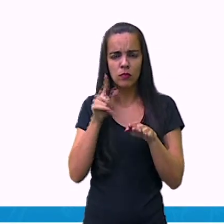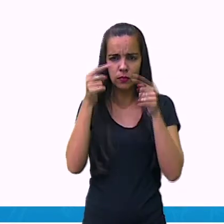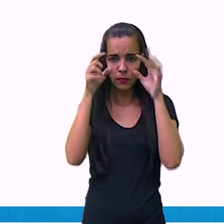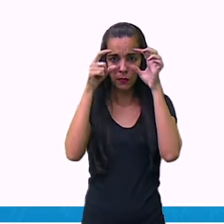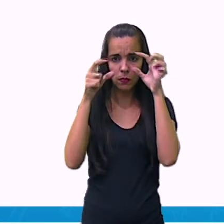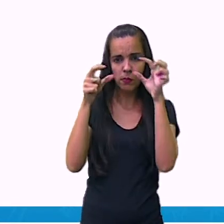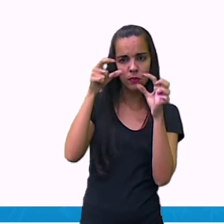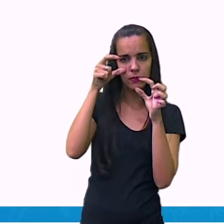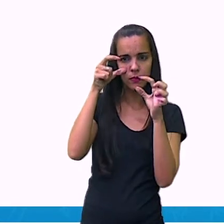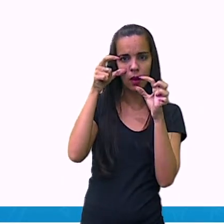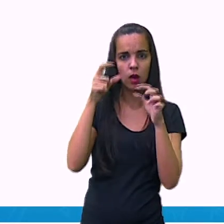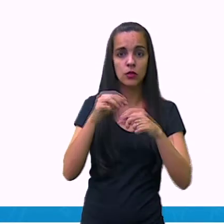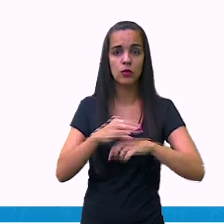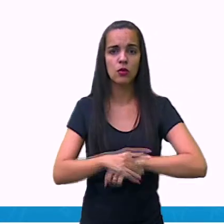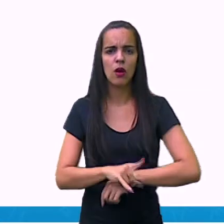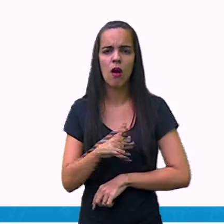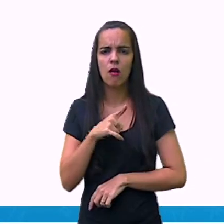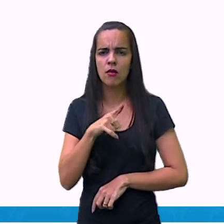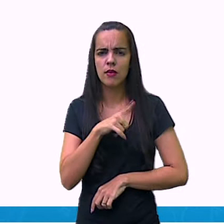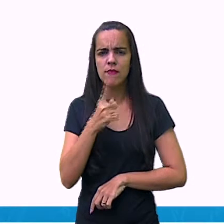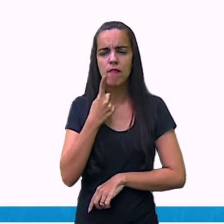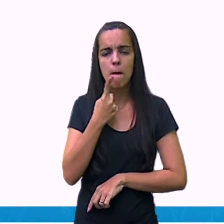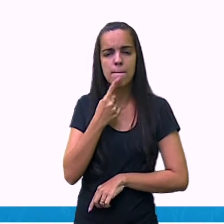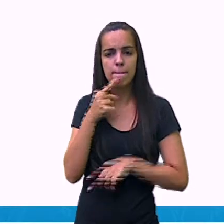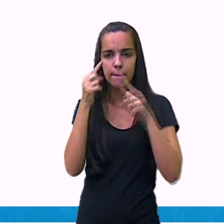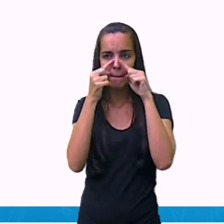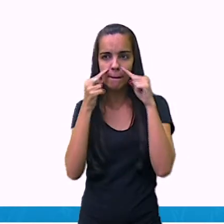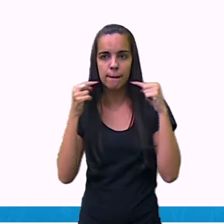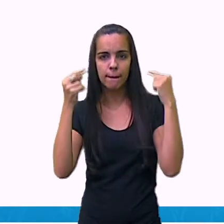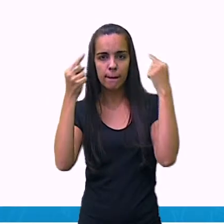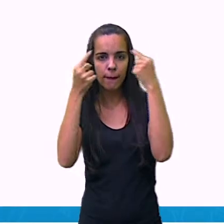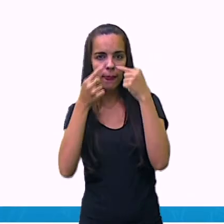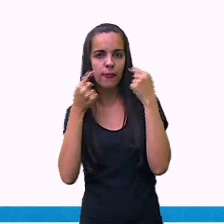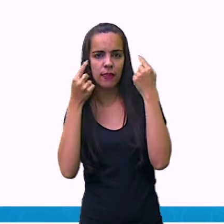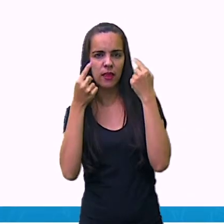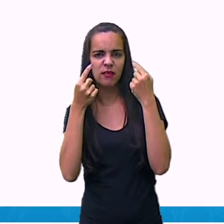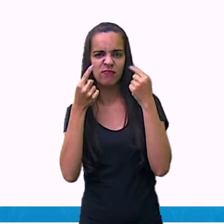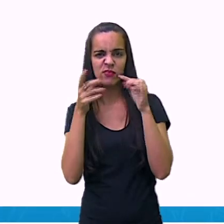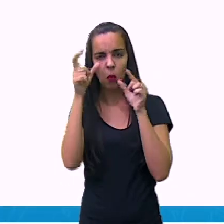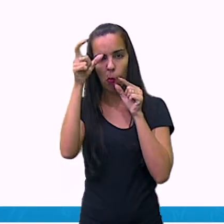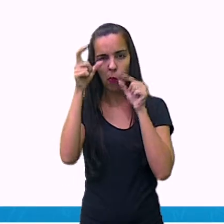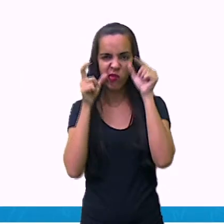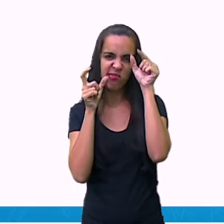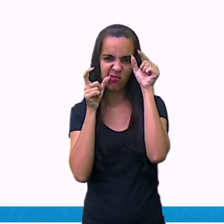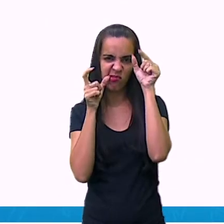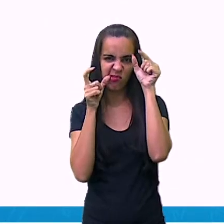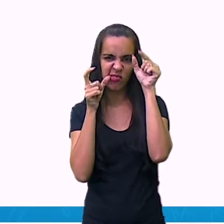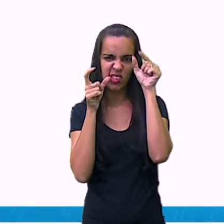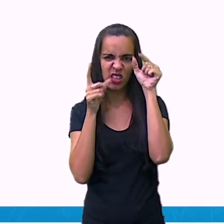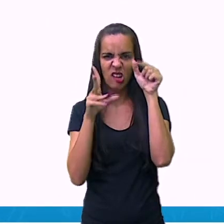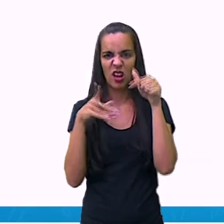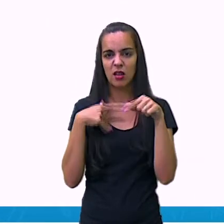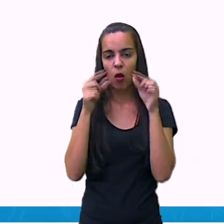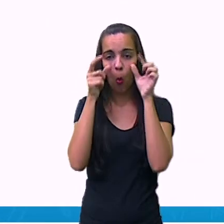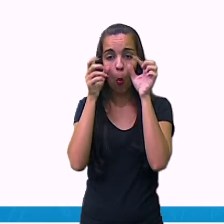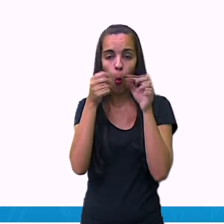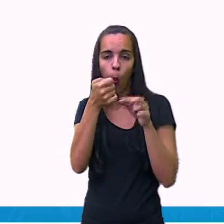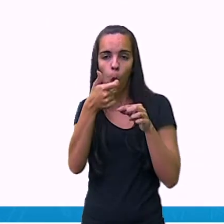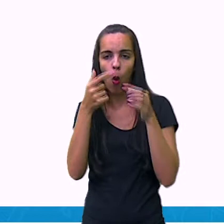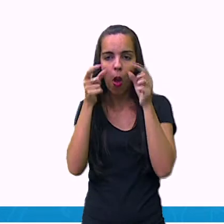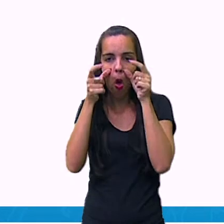óculos. Os aros vermelhos desengonçaram, mas não saíram do